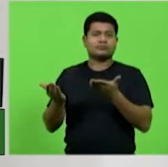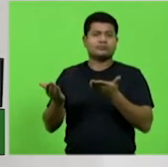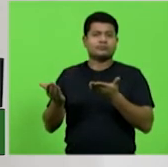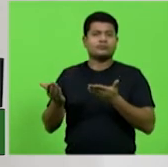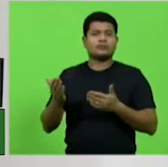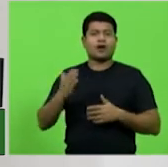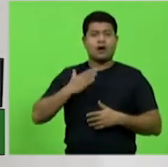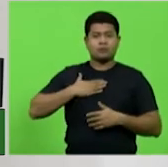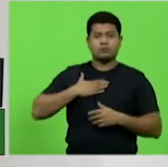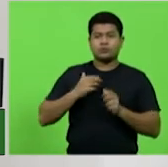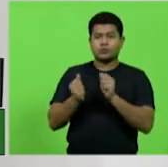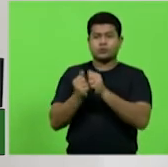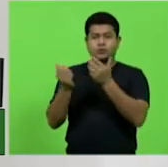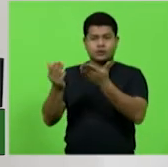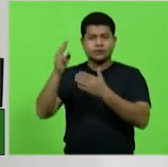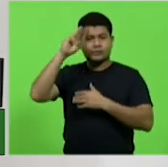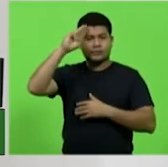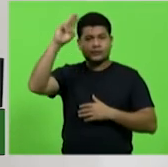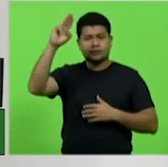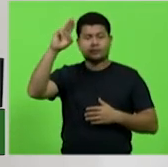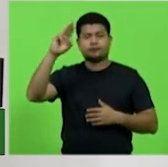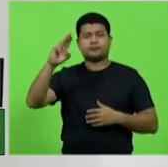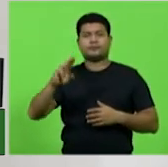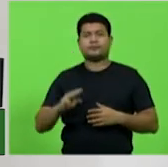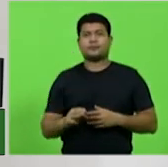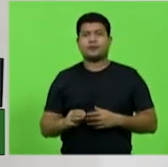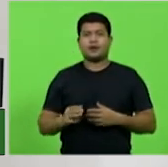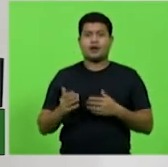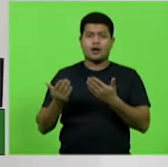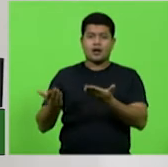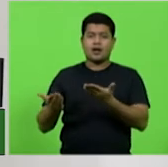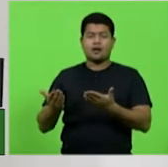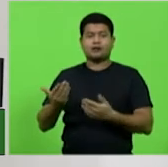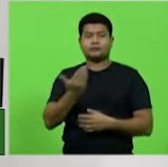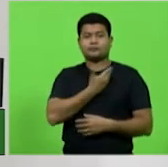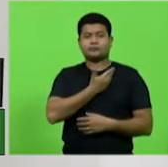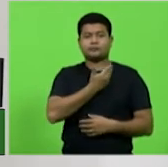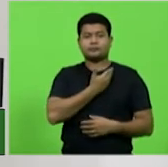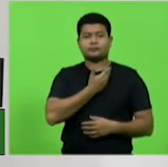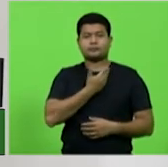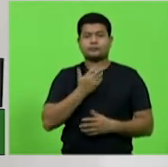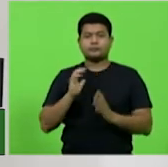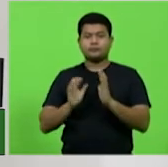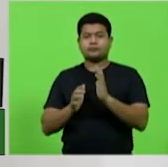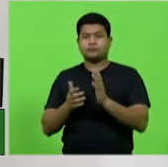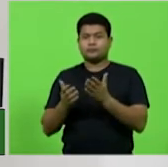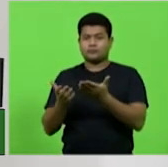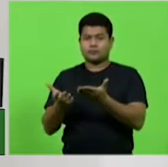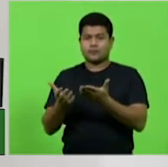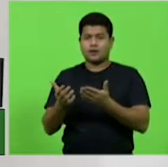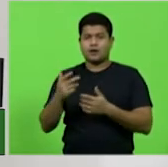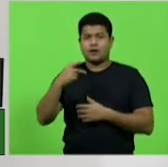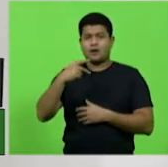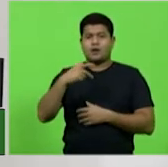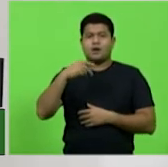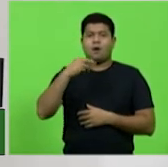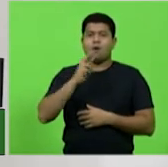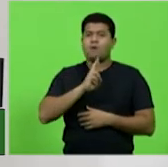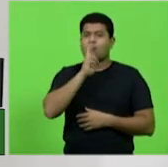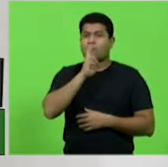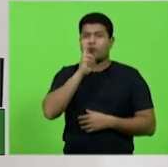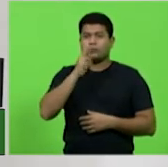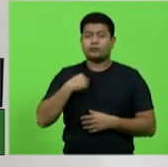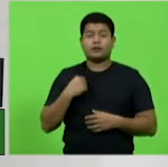minha e do governador, da qual o meu colega de bancada, o Rodrigo Minotto, partilhava, de